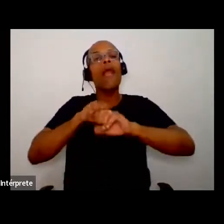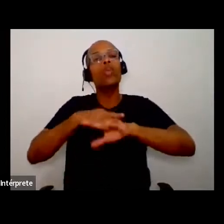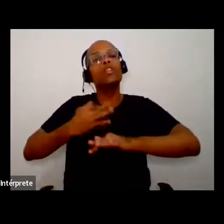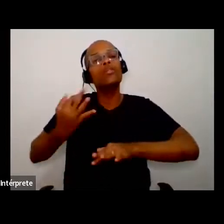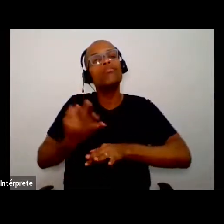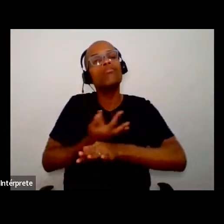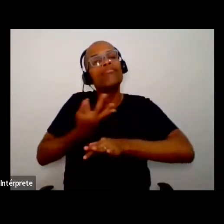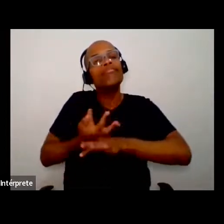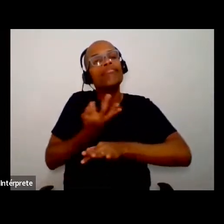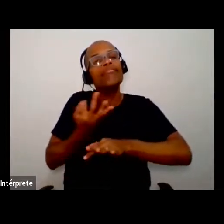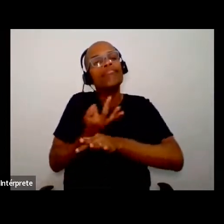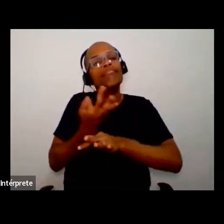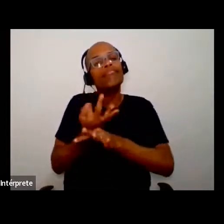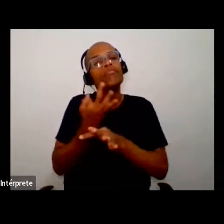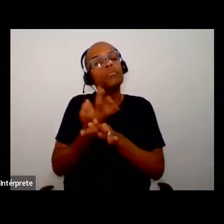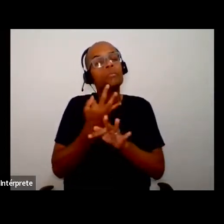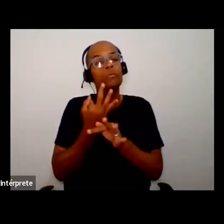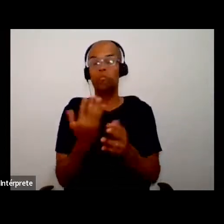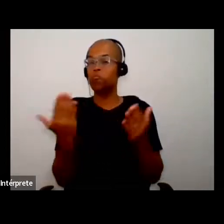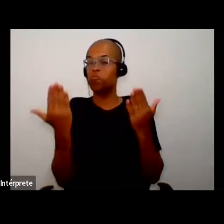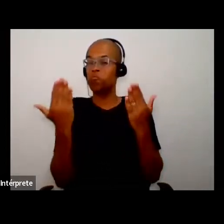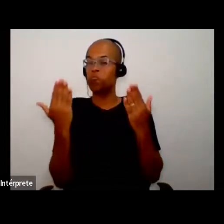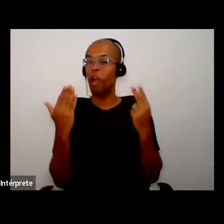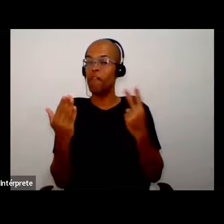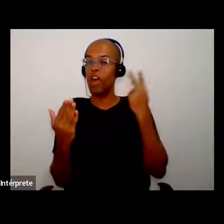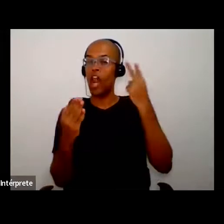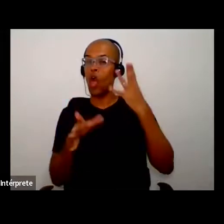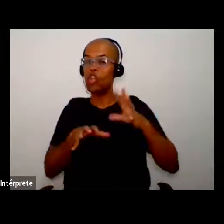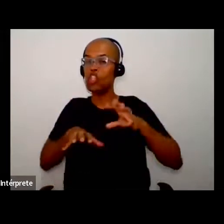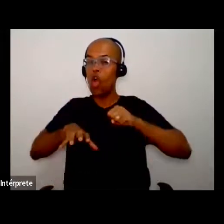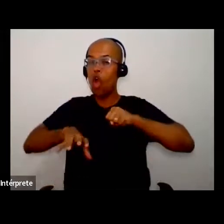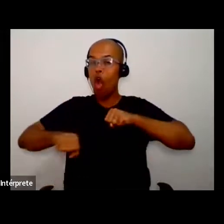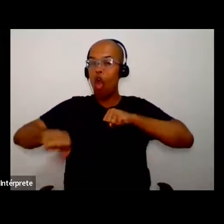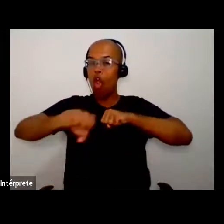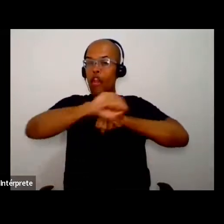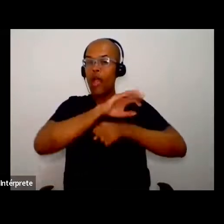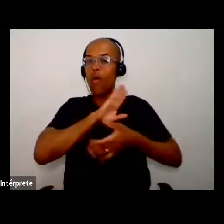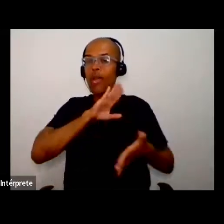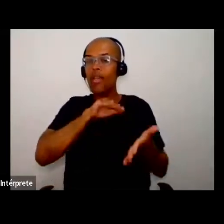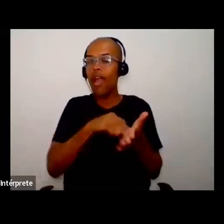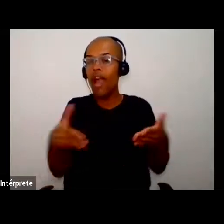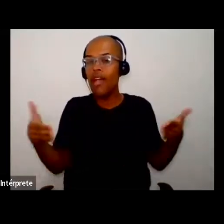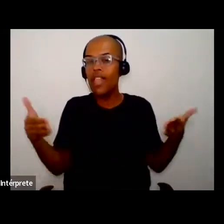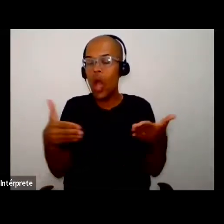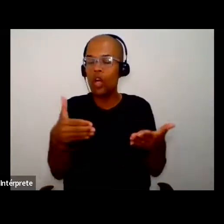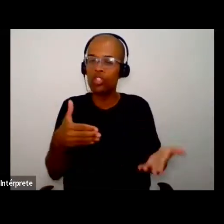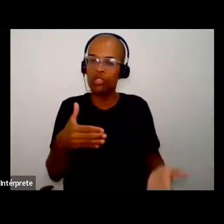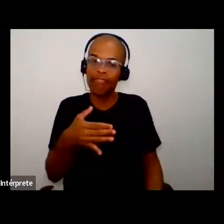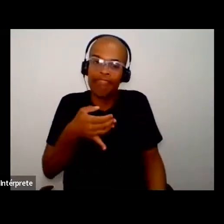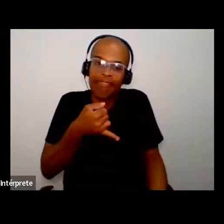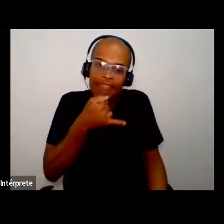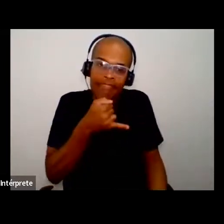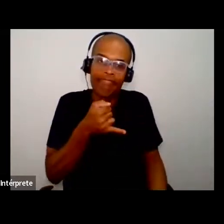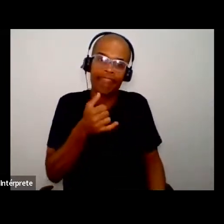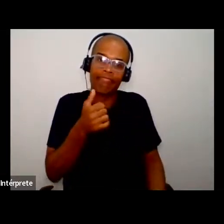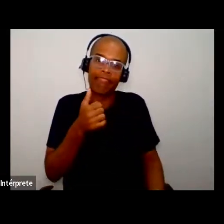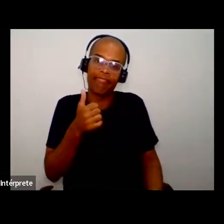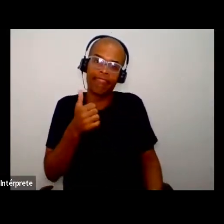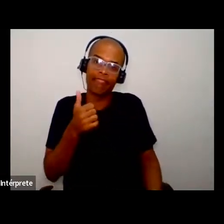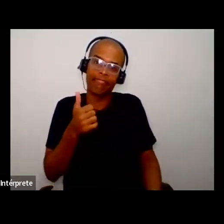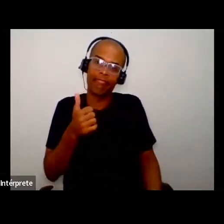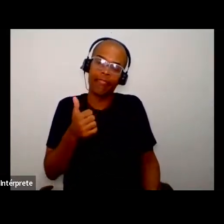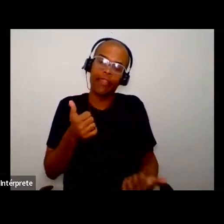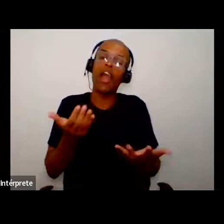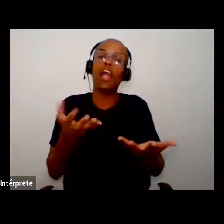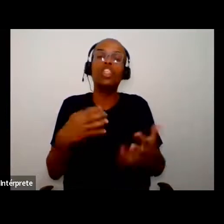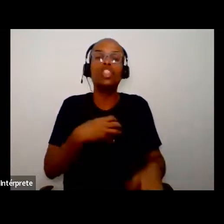que questiona valores coloniais que ainda hoje, infelizmente, apoiam o ensino-aprendizagem e modos